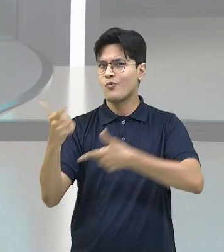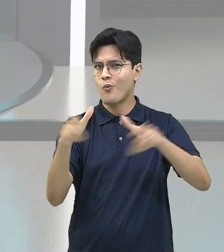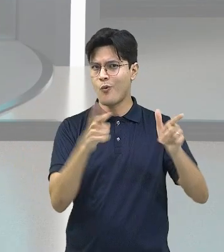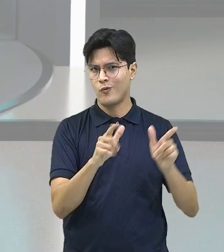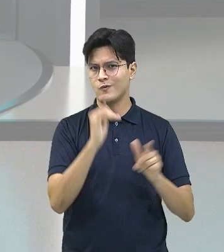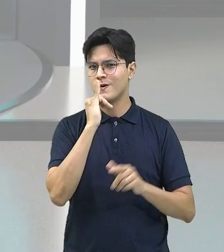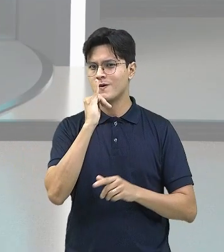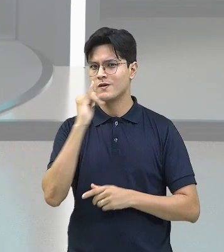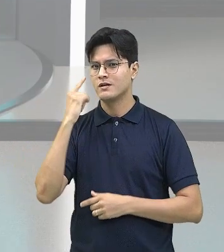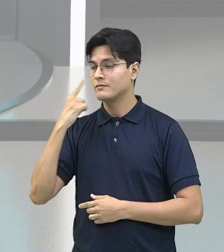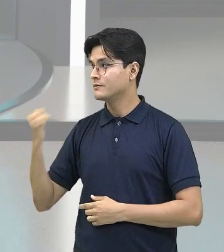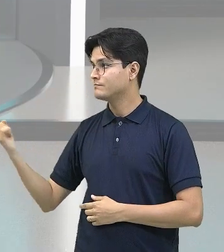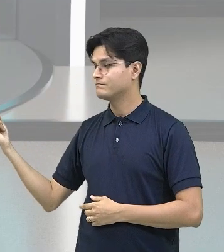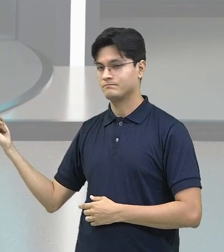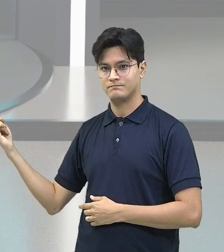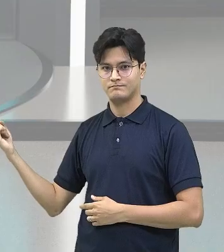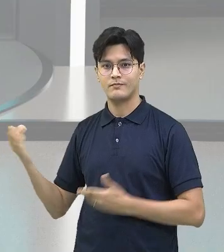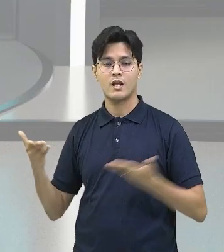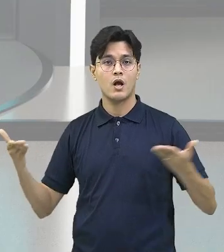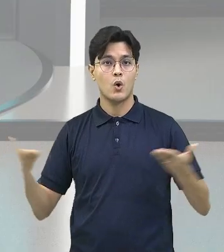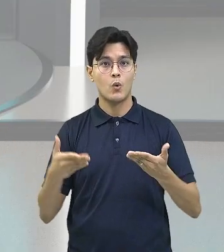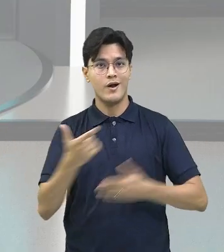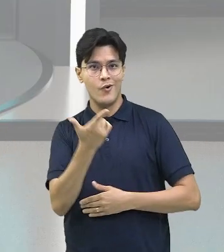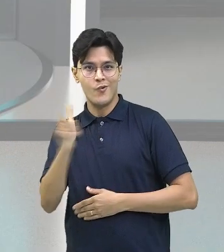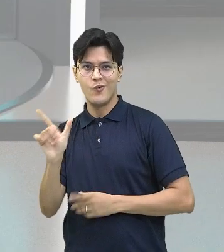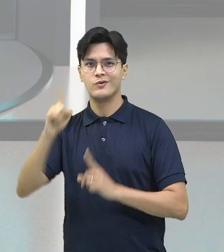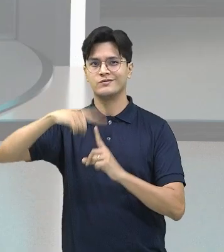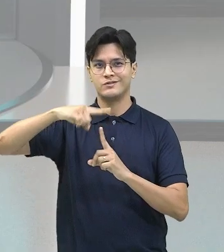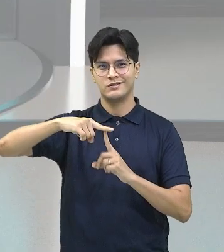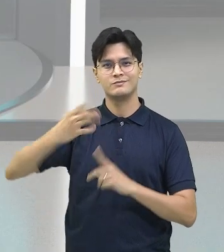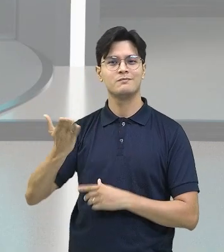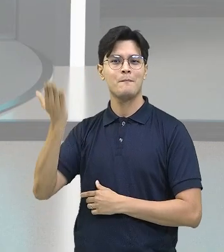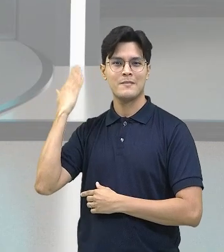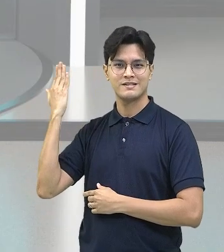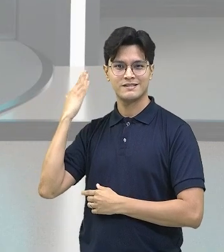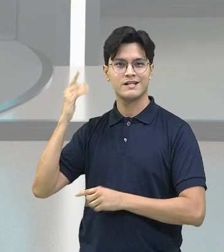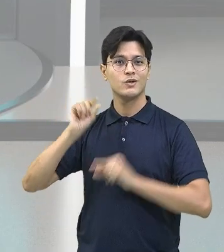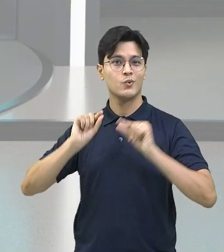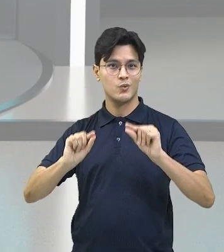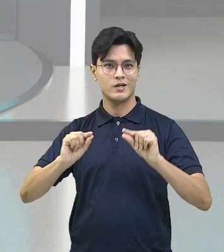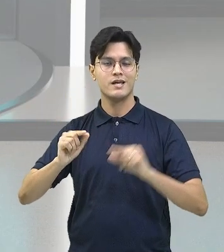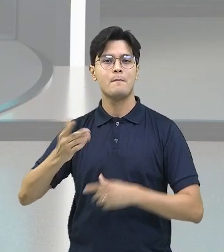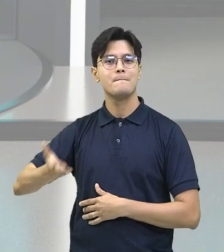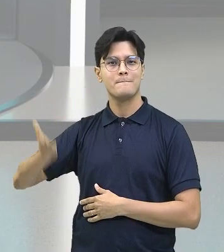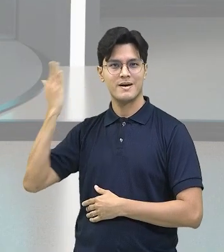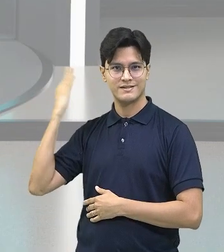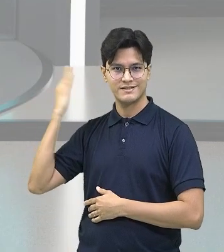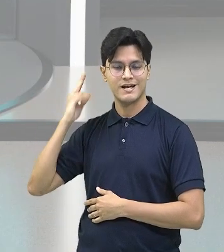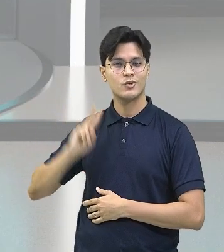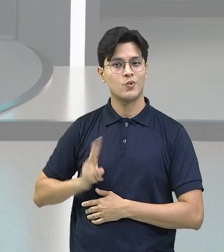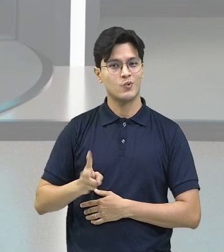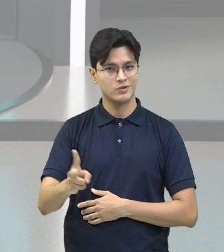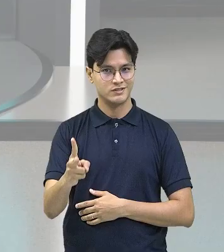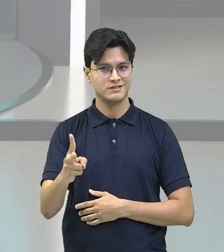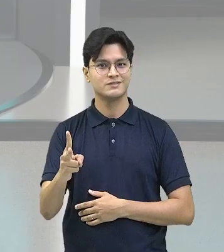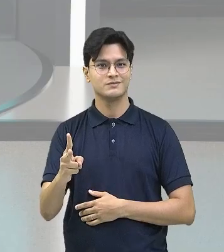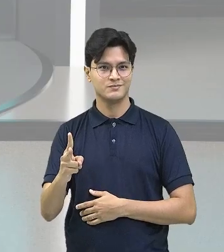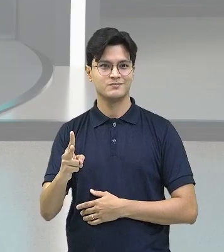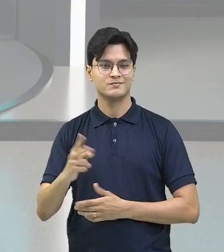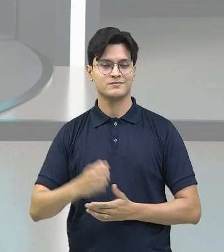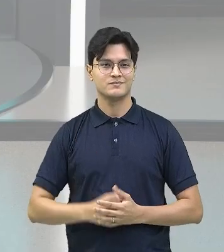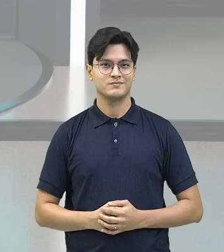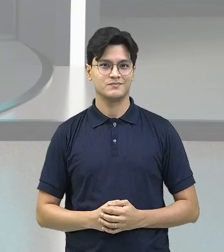Veja. Aqui agora nós vamos ver uma outra forma do passado, que é o passado contínuo, o past